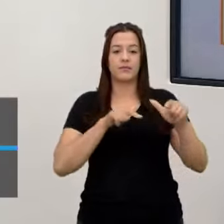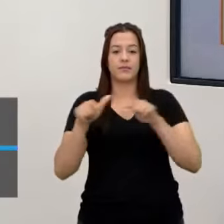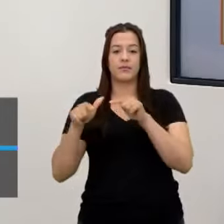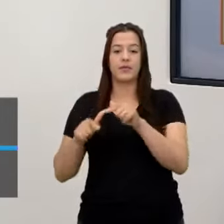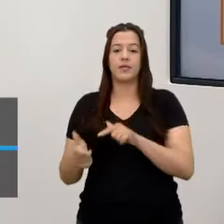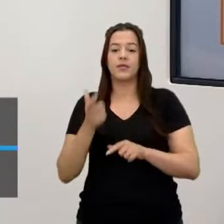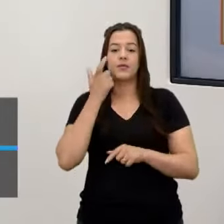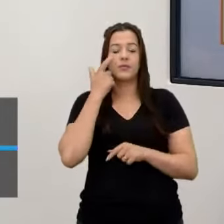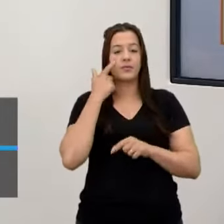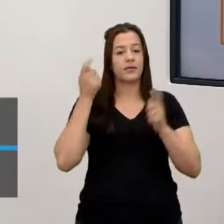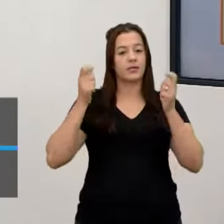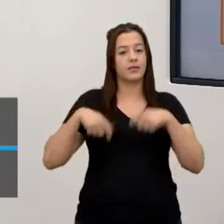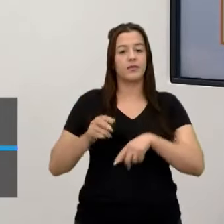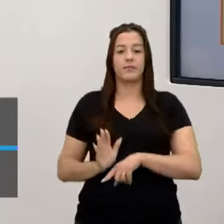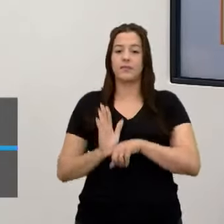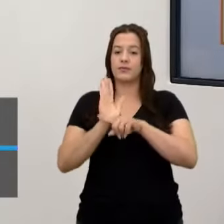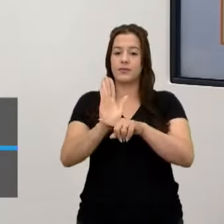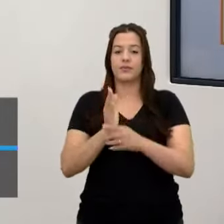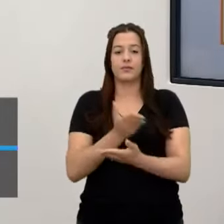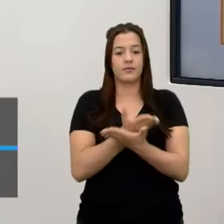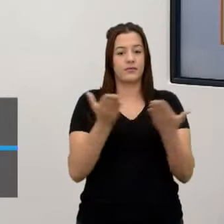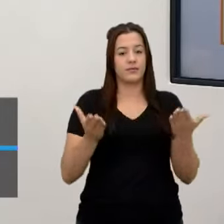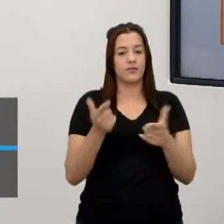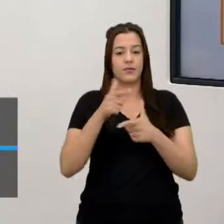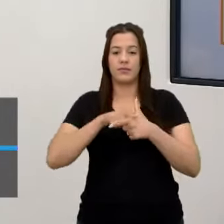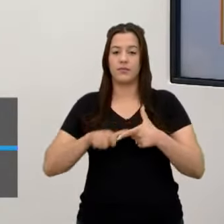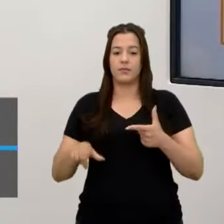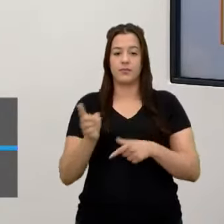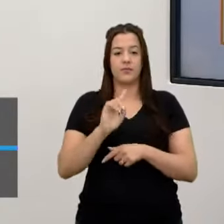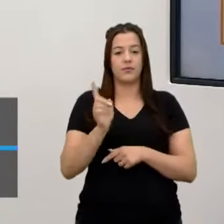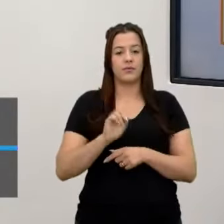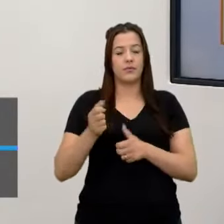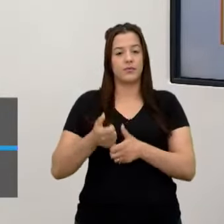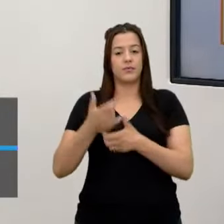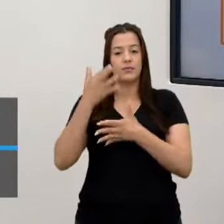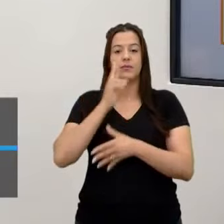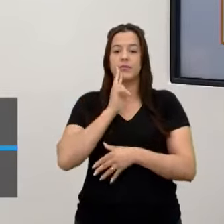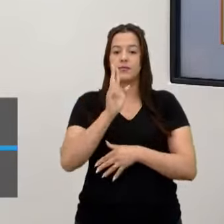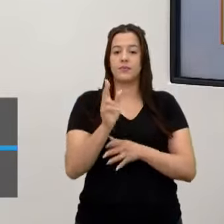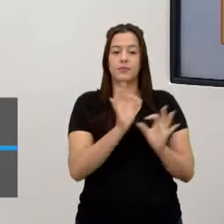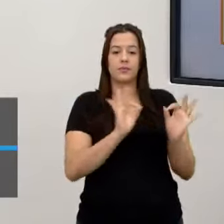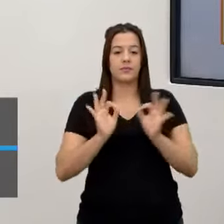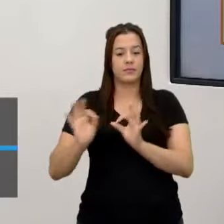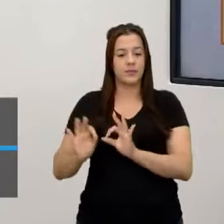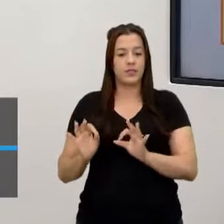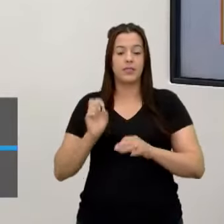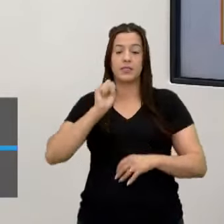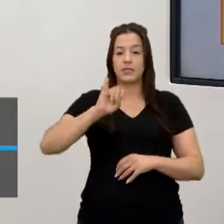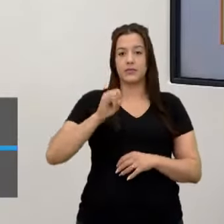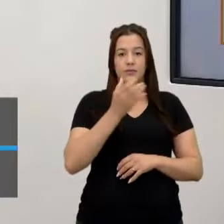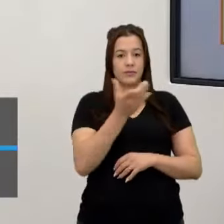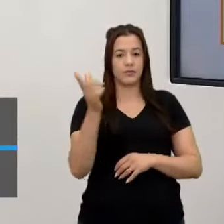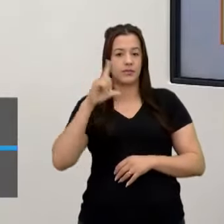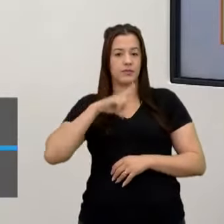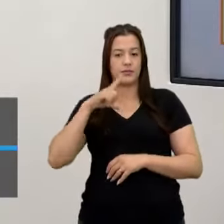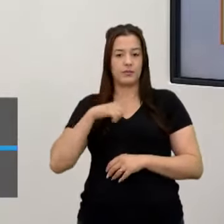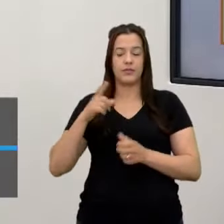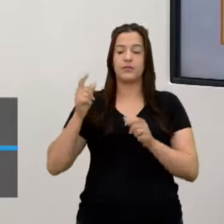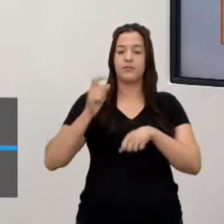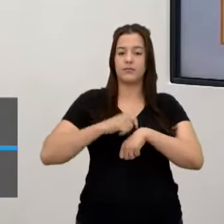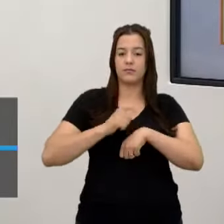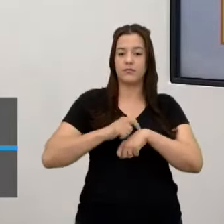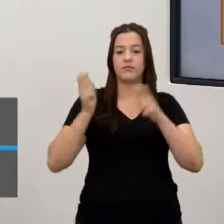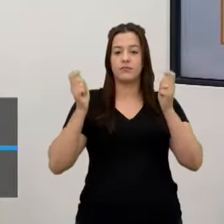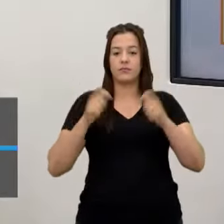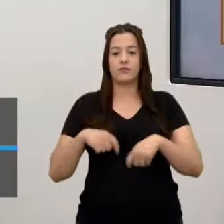pode fazer para ajudá-los nesse sentido. Não há problema, não subiu resposta alguma por enquanto, mas se vocês tiverem tempo ainda, vão escrevendo e